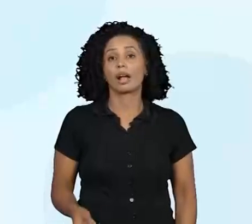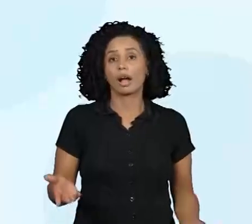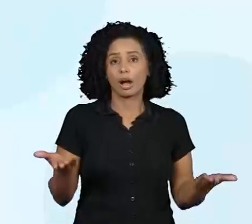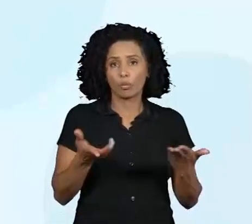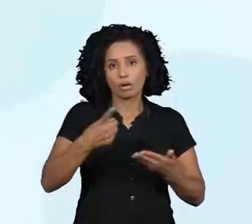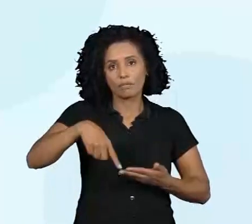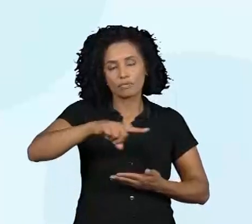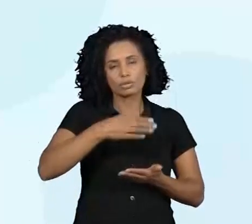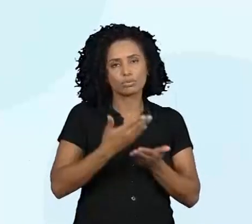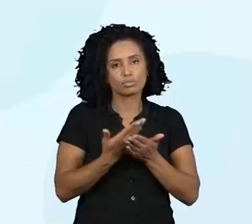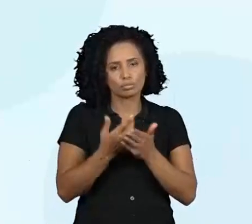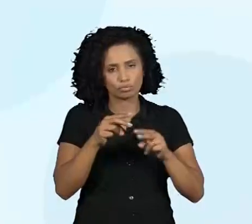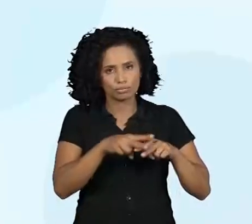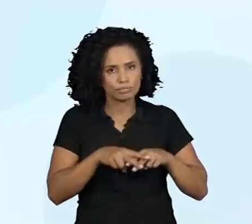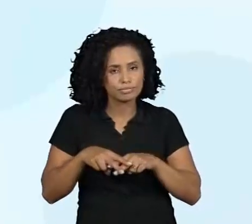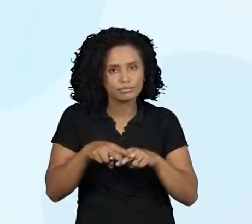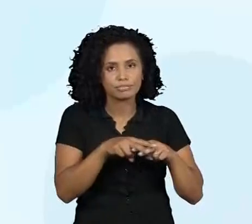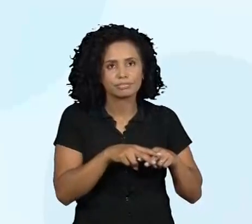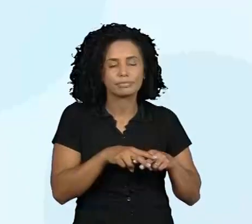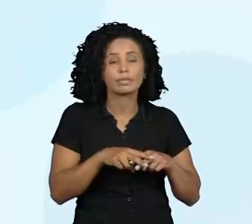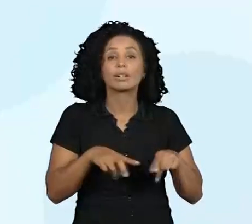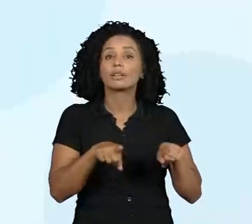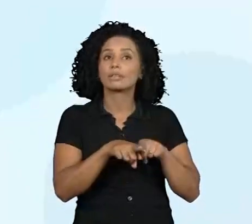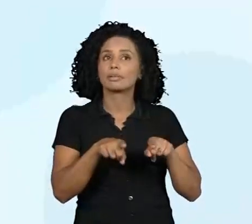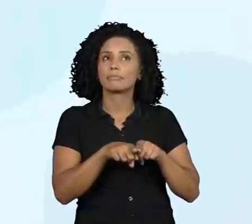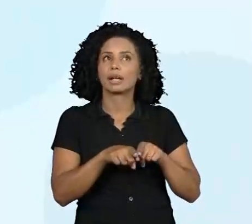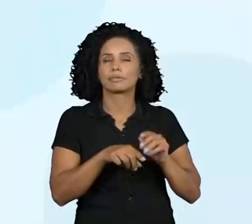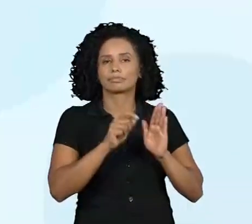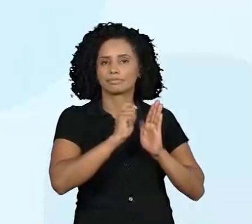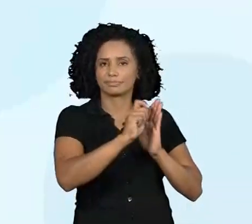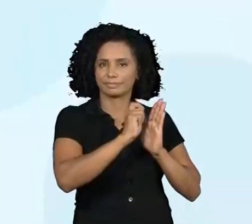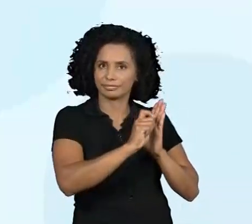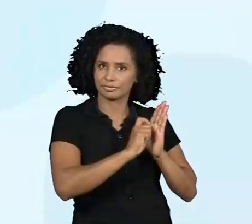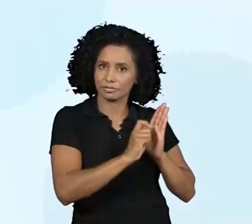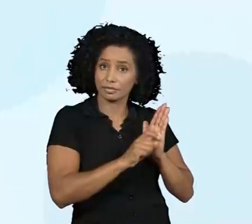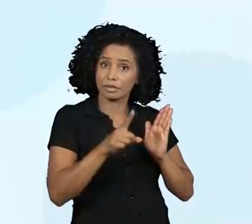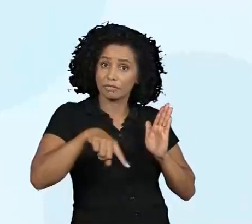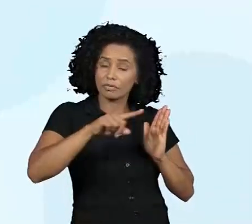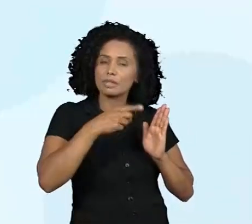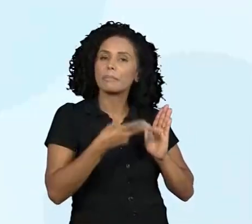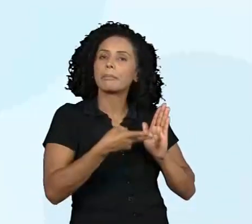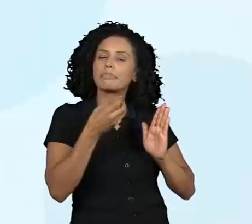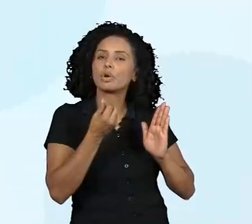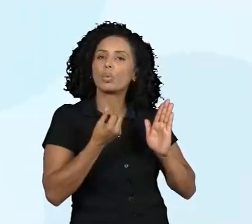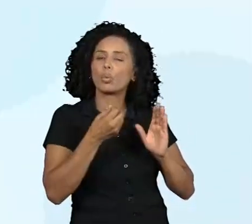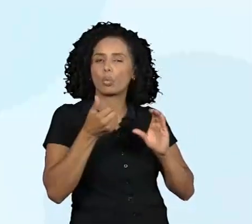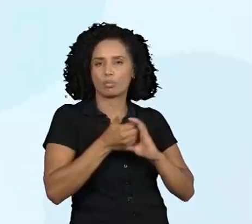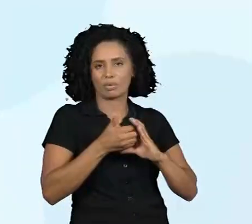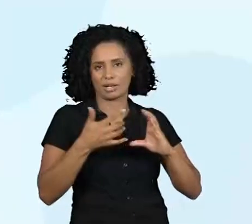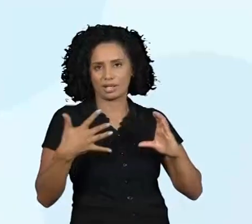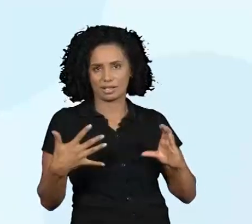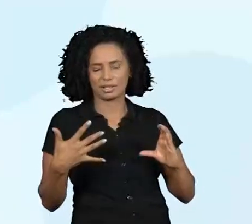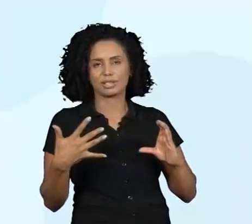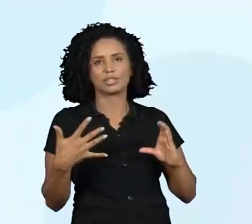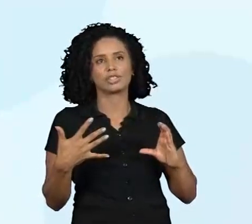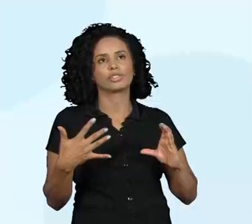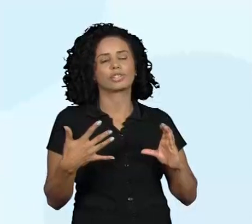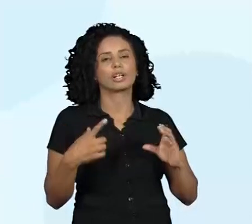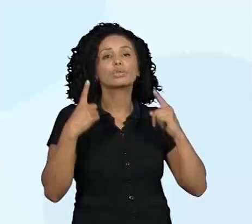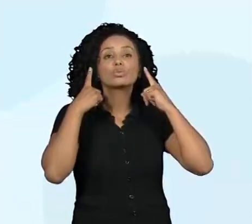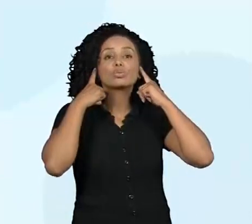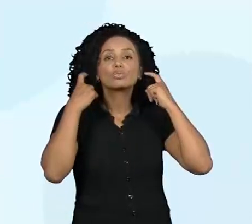as discussões e os registros também, destacando as características dos